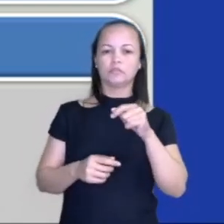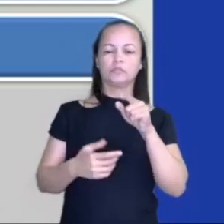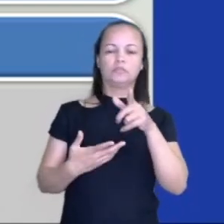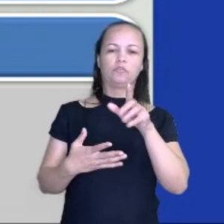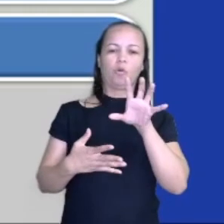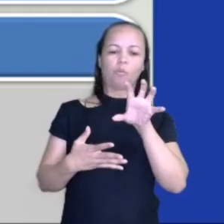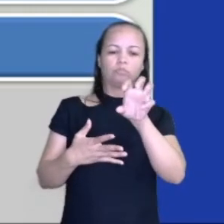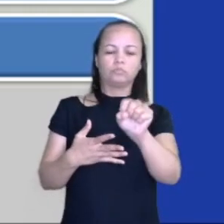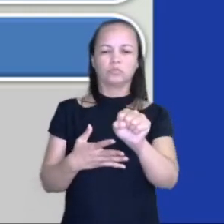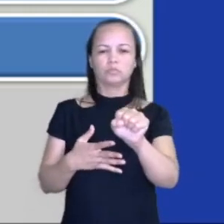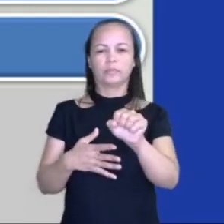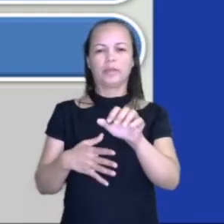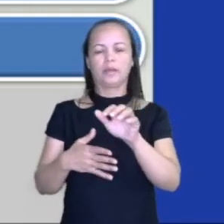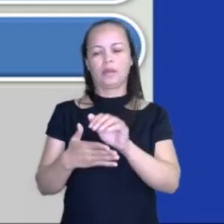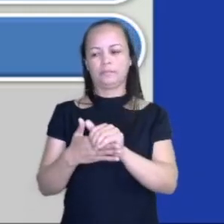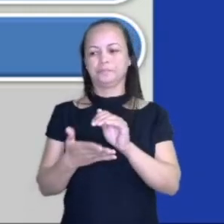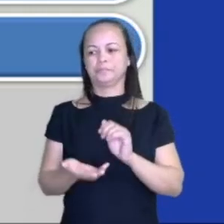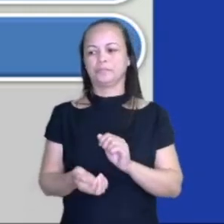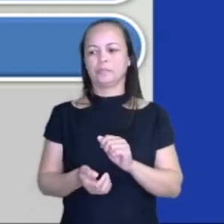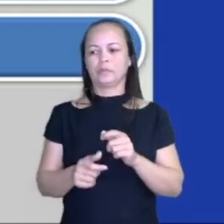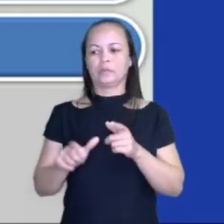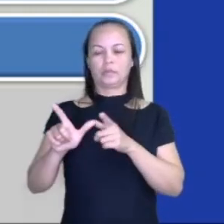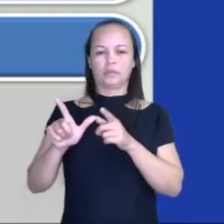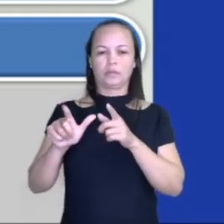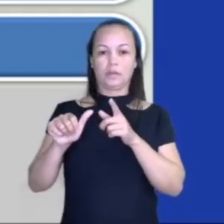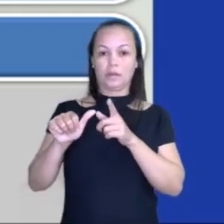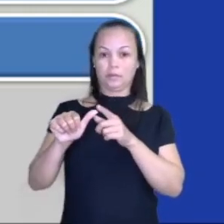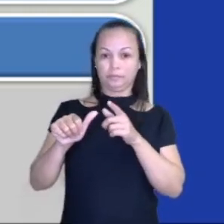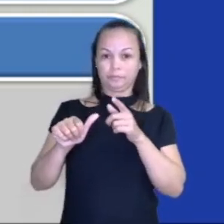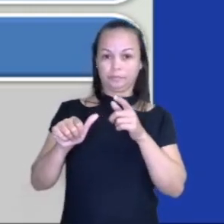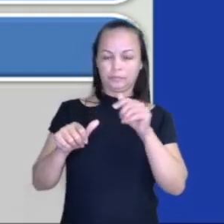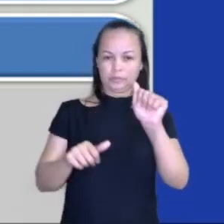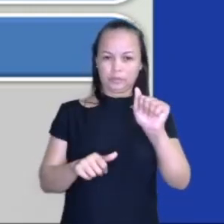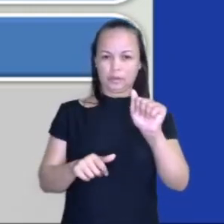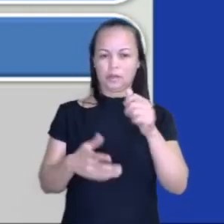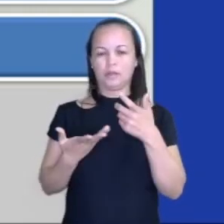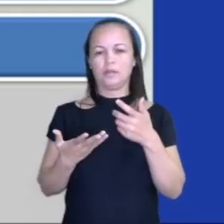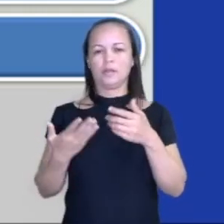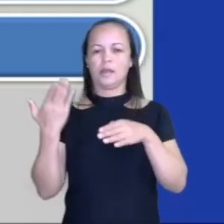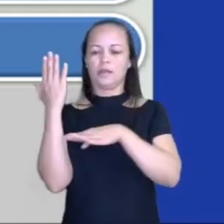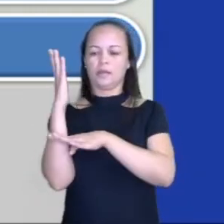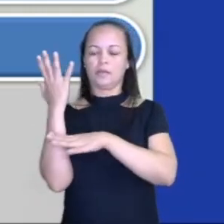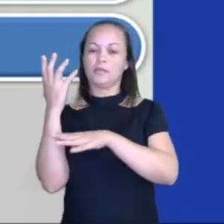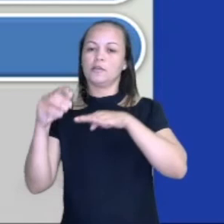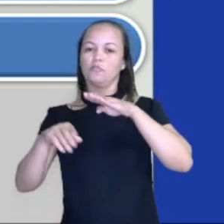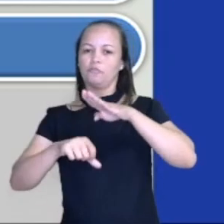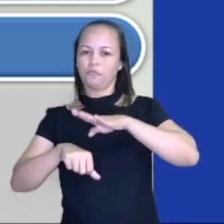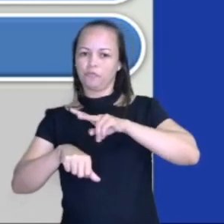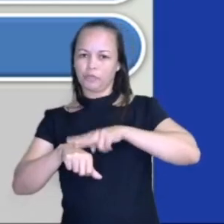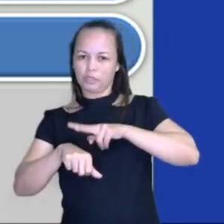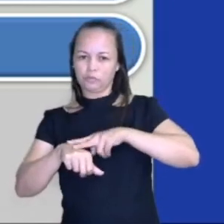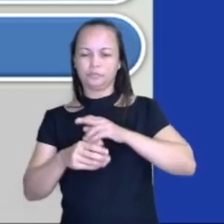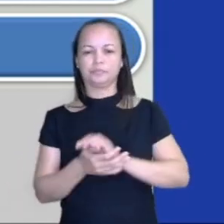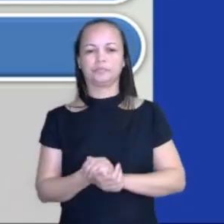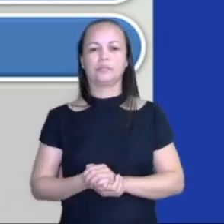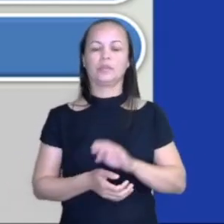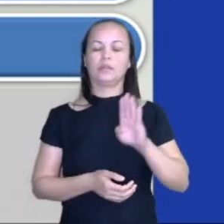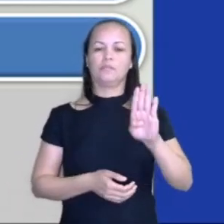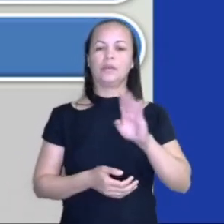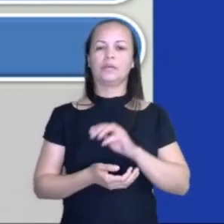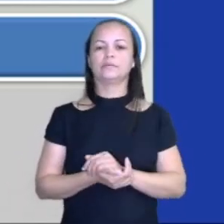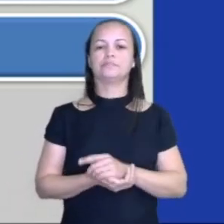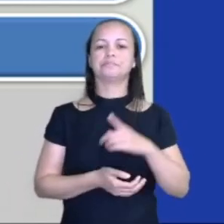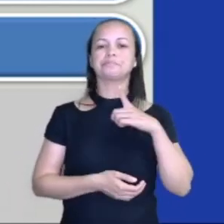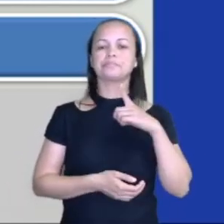tiver um fio desencapado que tá encostando nele ao teu letra A Madeira seca e o vidro tá bem